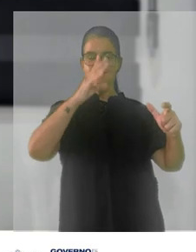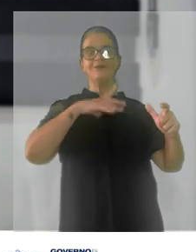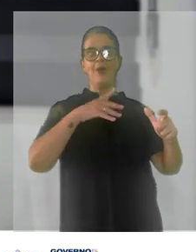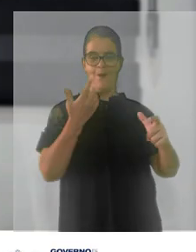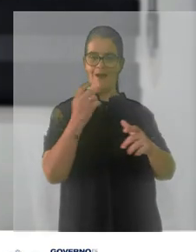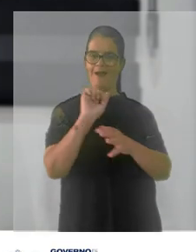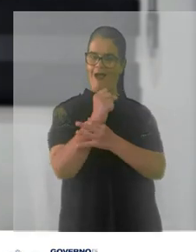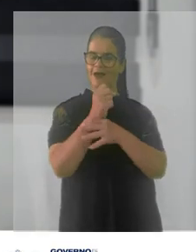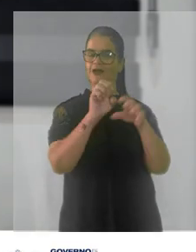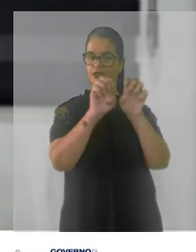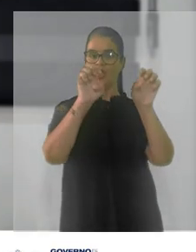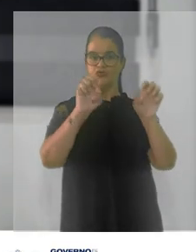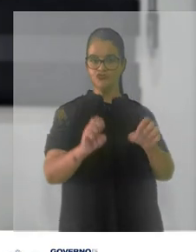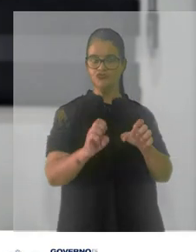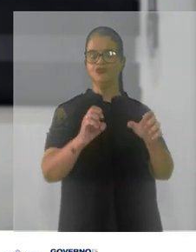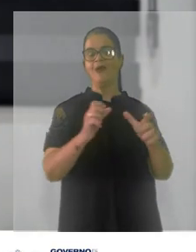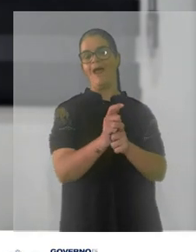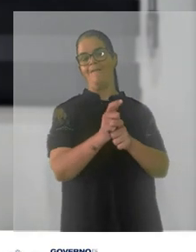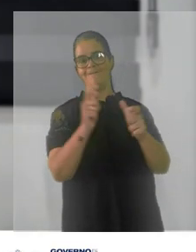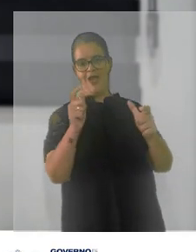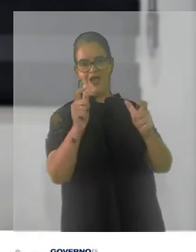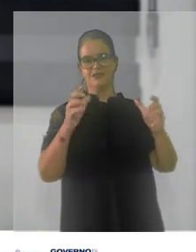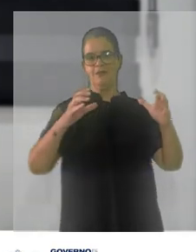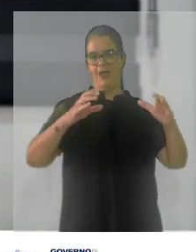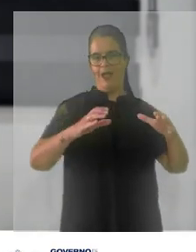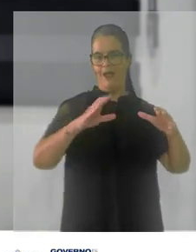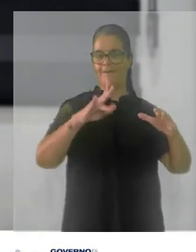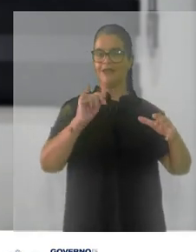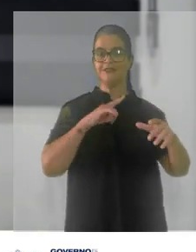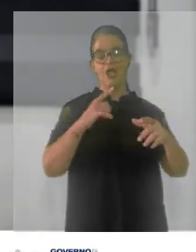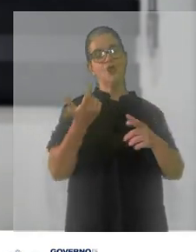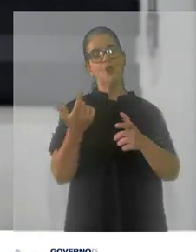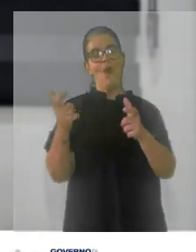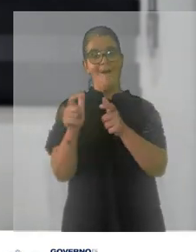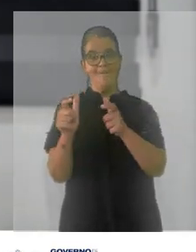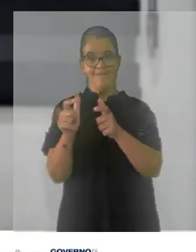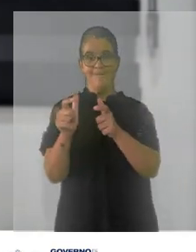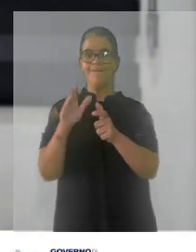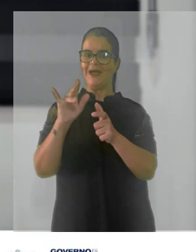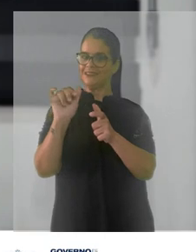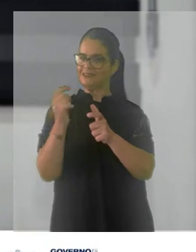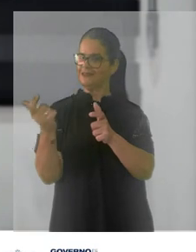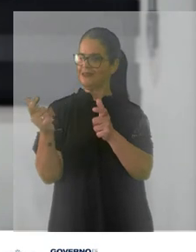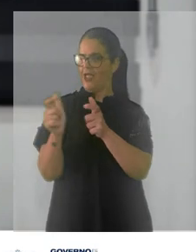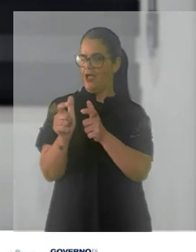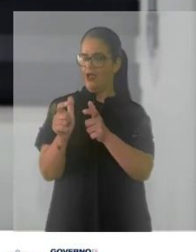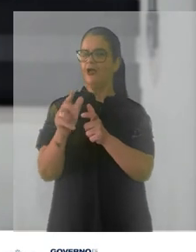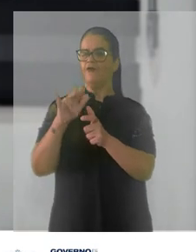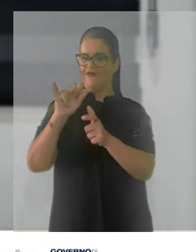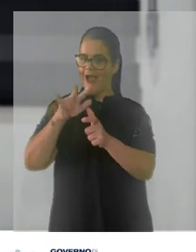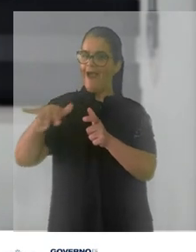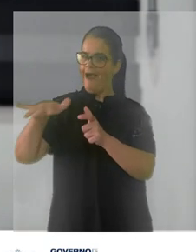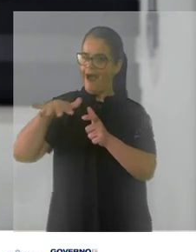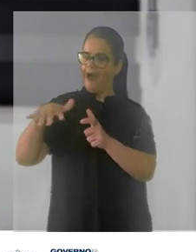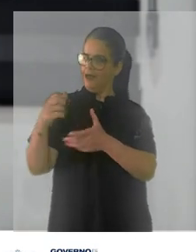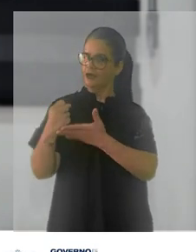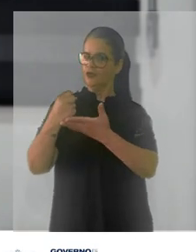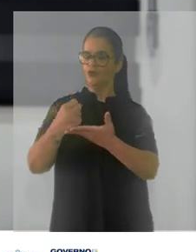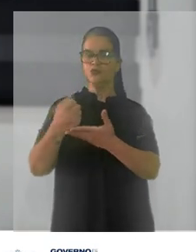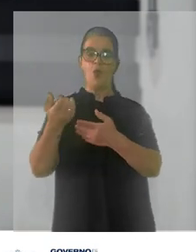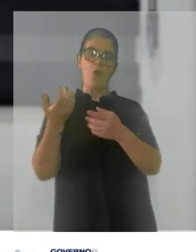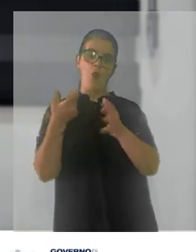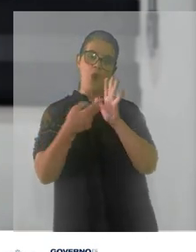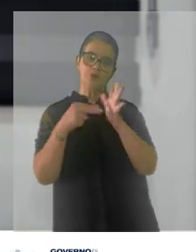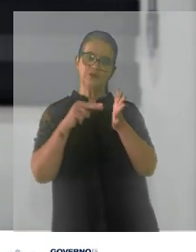máxima dessa bacia. Uma subbacia vai ter também a sua área de contribuição, ou seja,